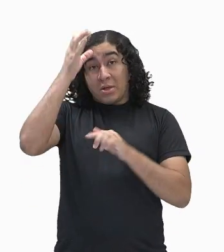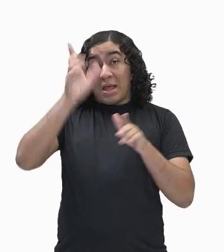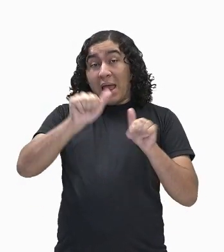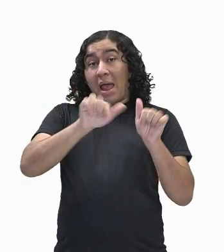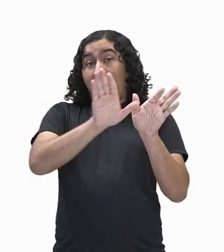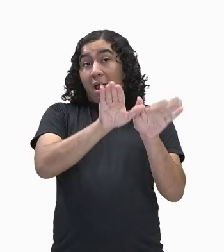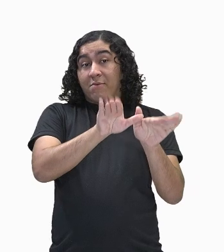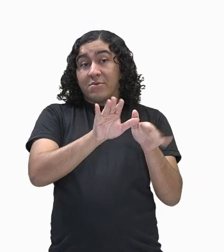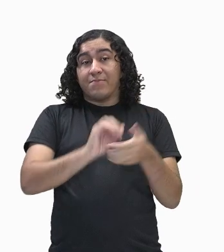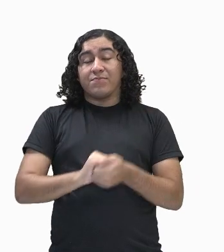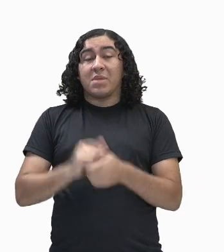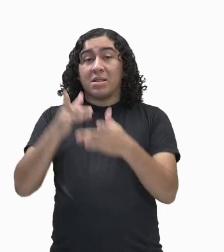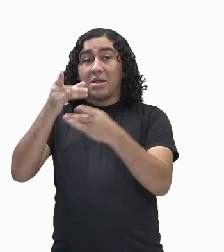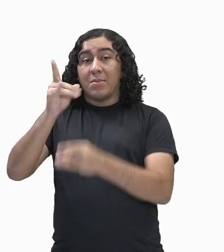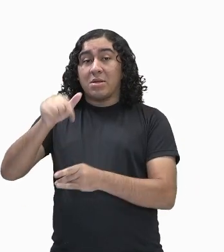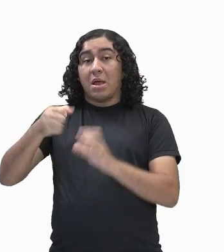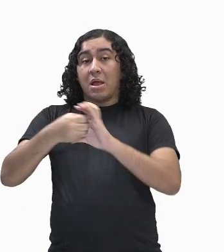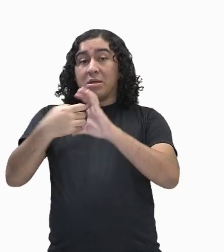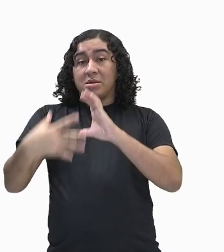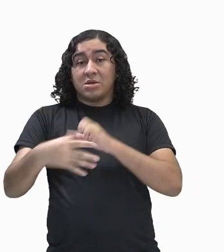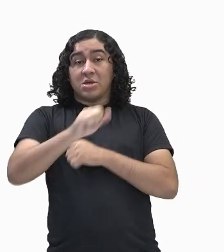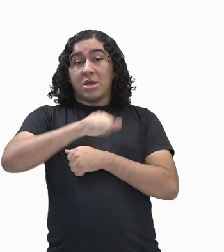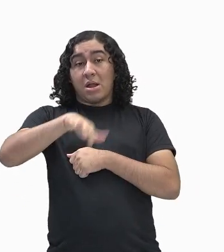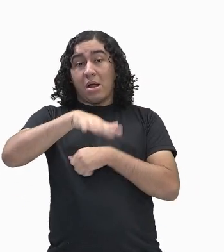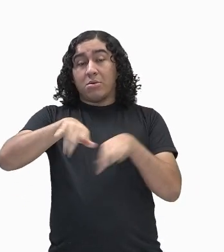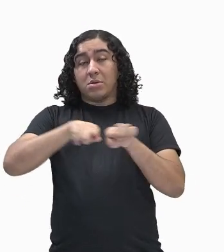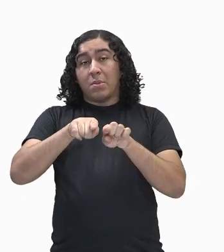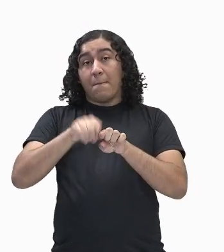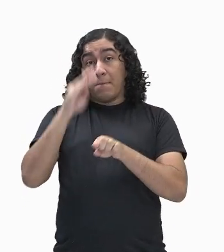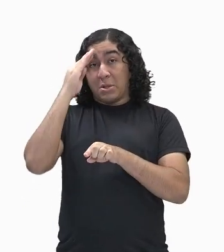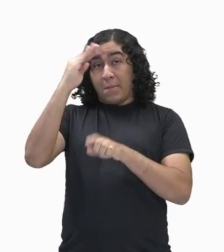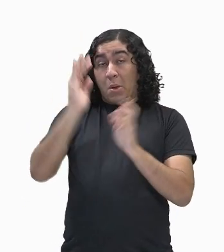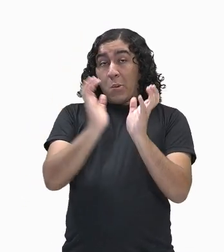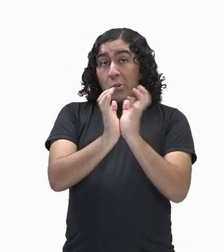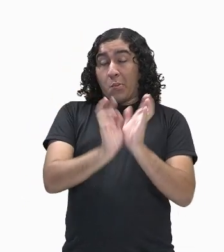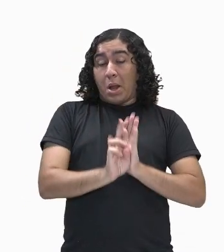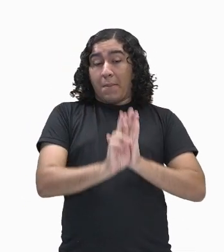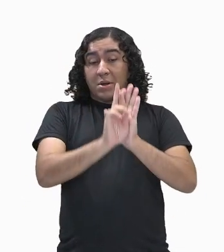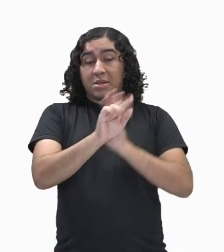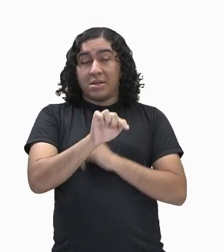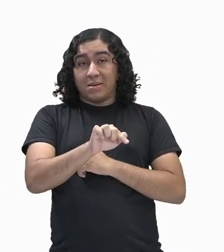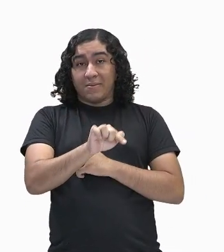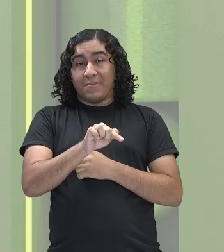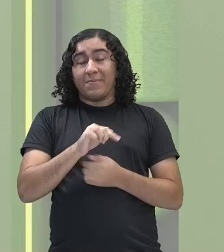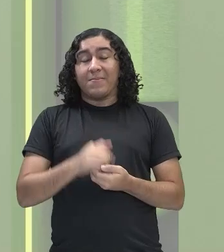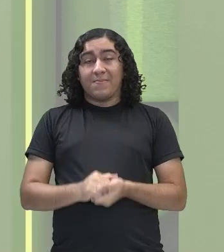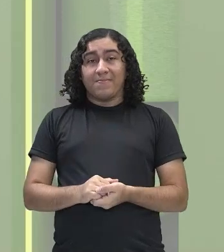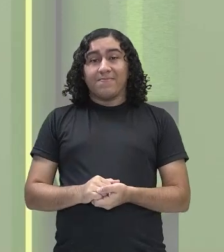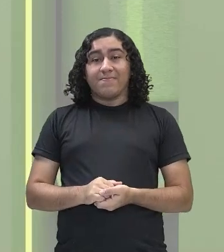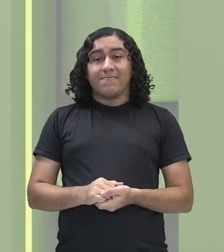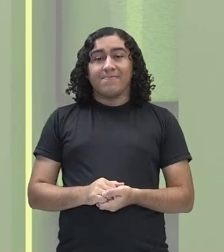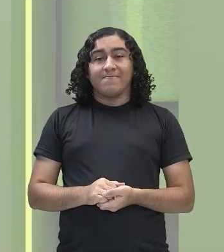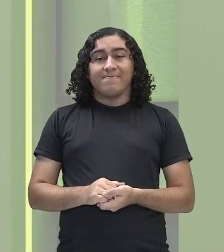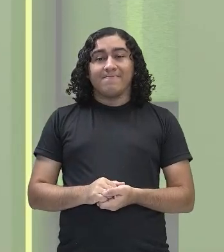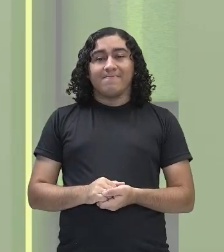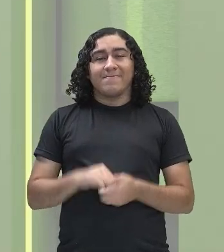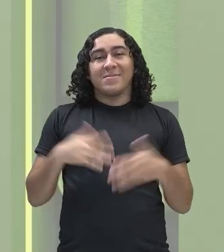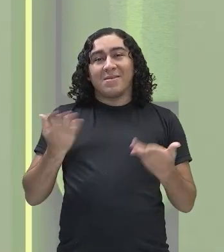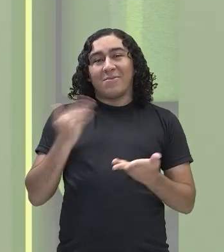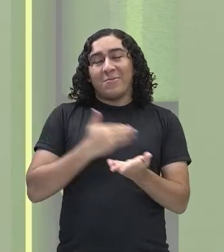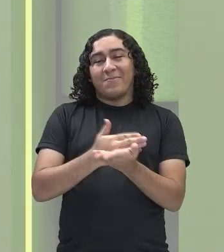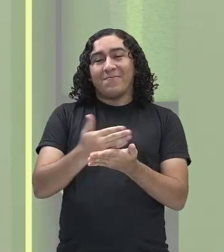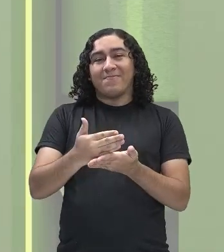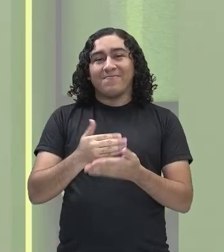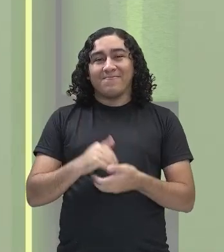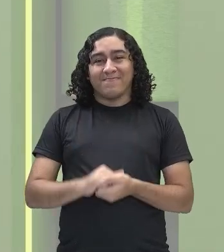do objeto é características gerais e principais grupos representativos das aves. Então, vamos